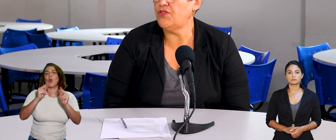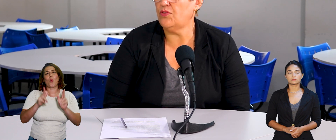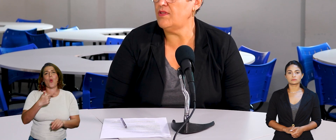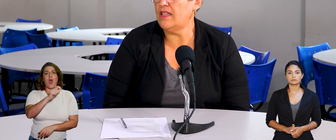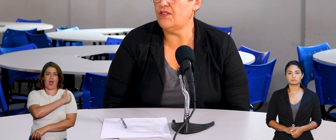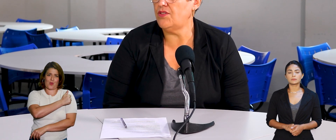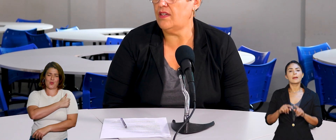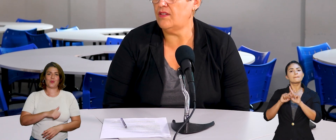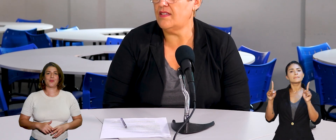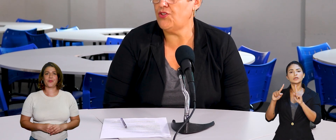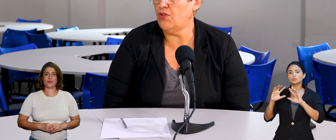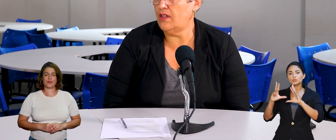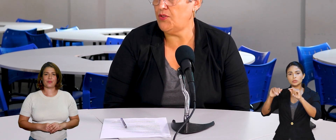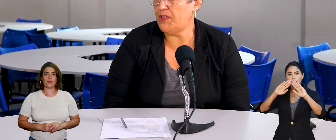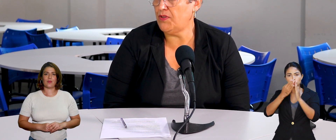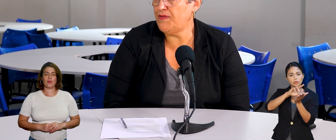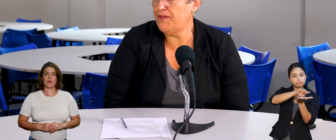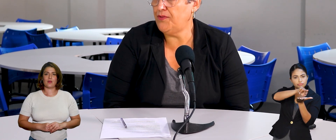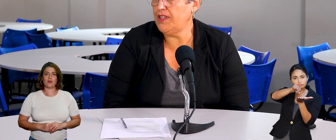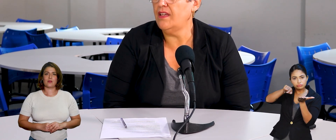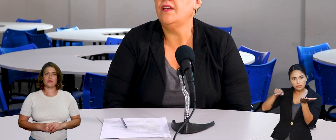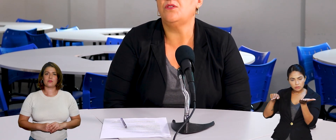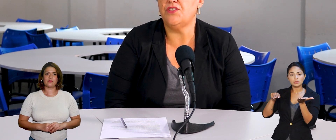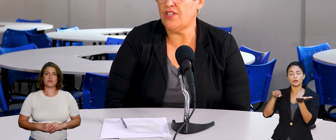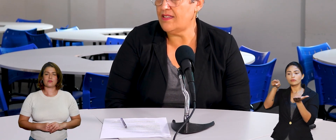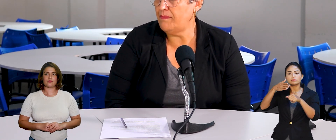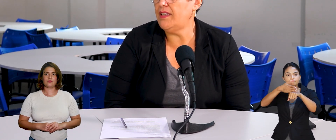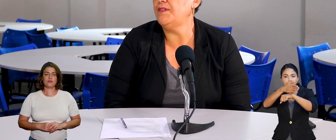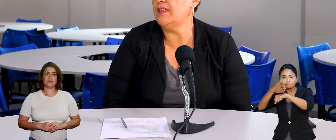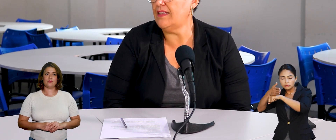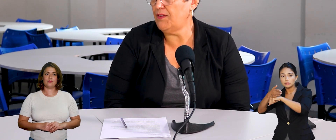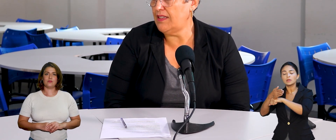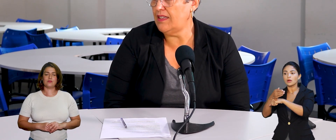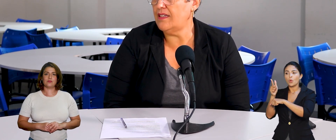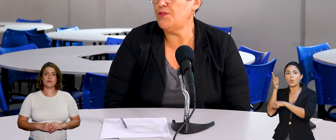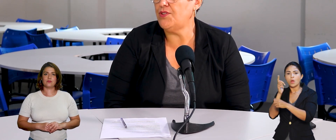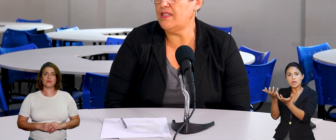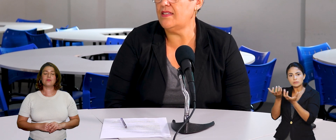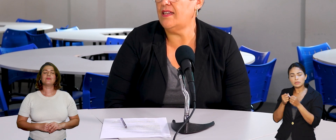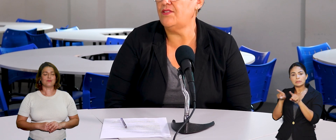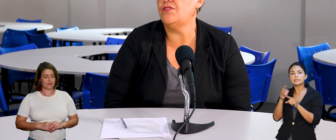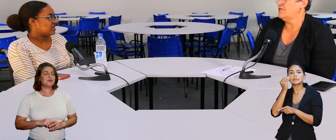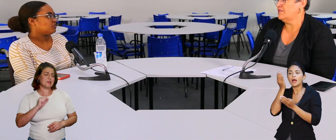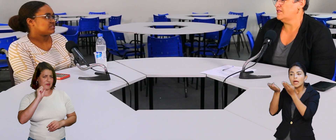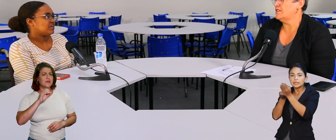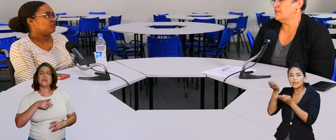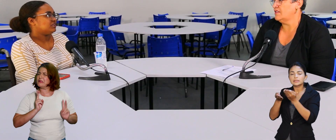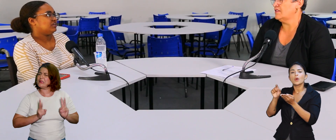Mas todas as escolas para as quais você foi, todas te receberam e tentaram atender as suas Sim,